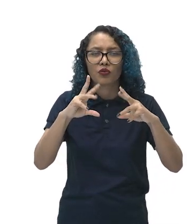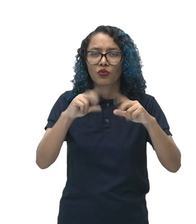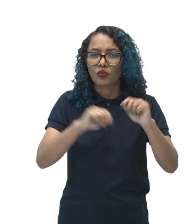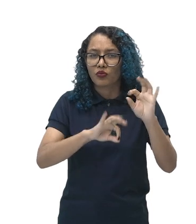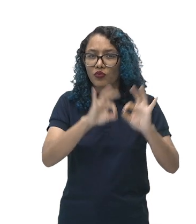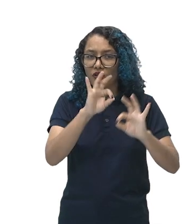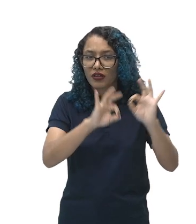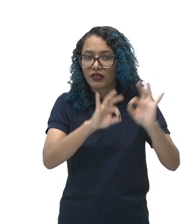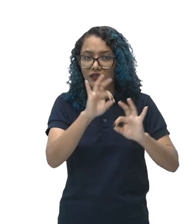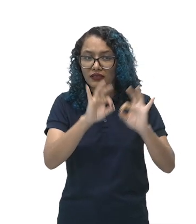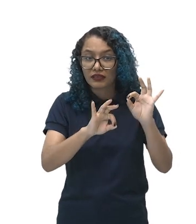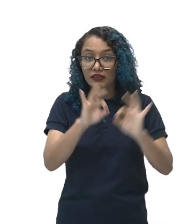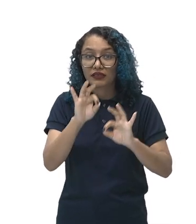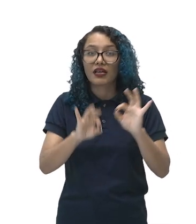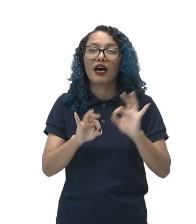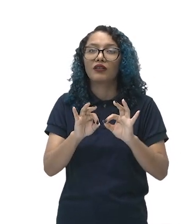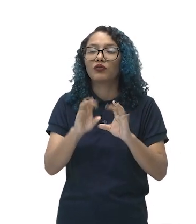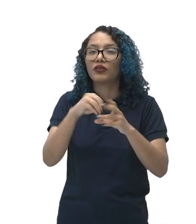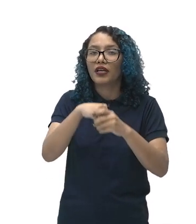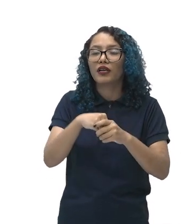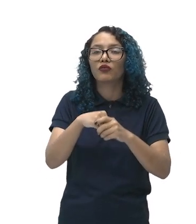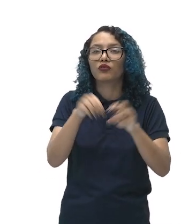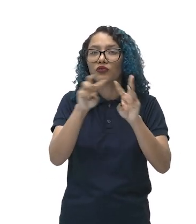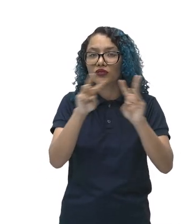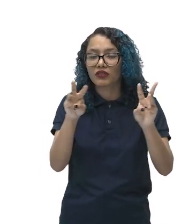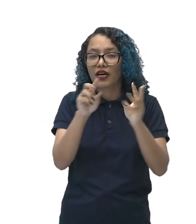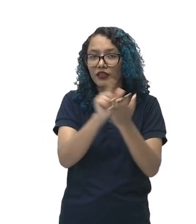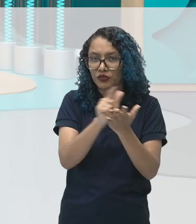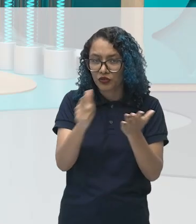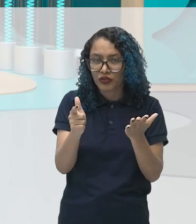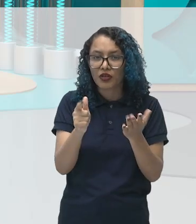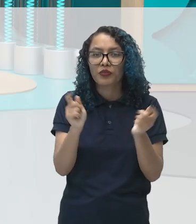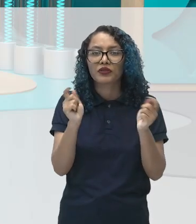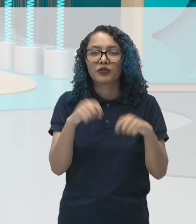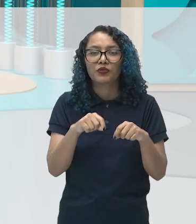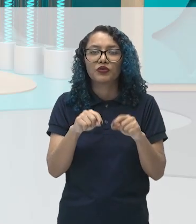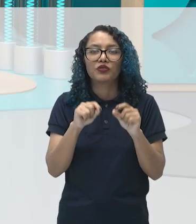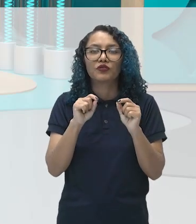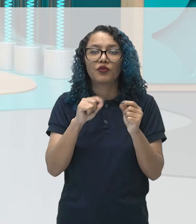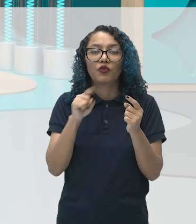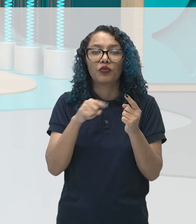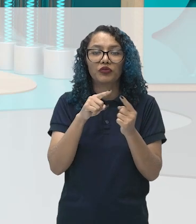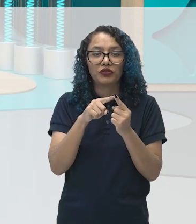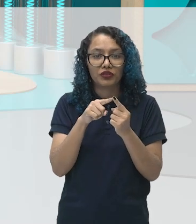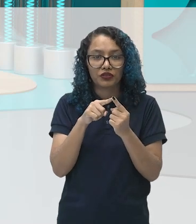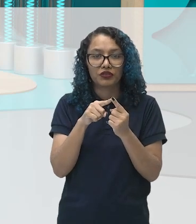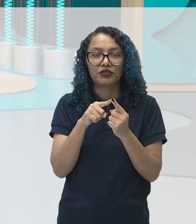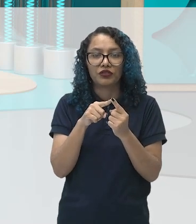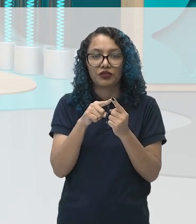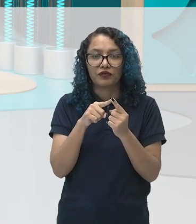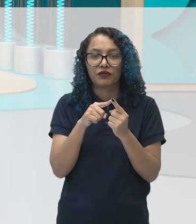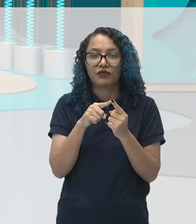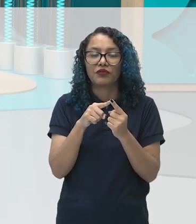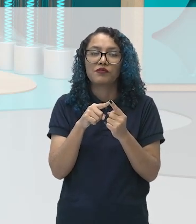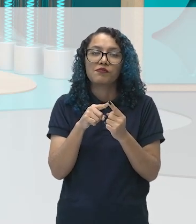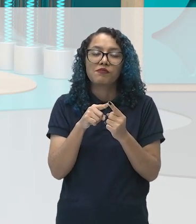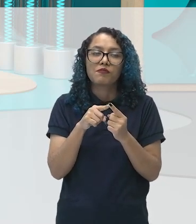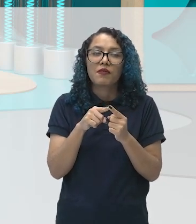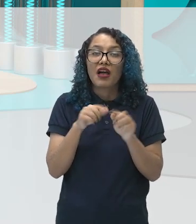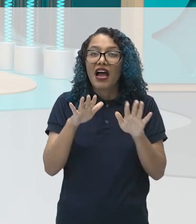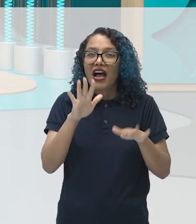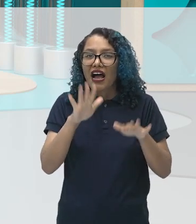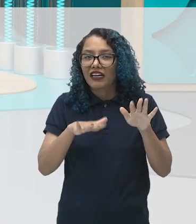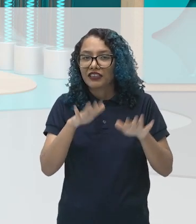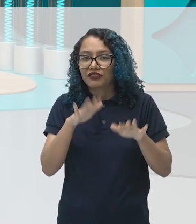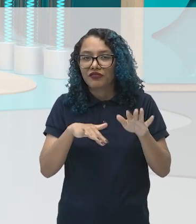e se relacionam ali naquele jornal para cumprir também os objetivos que são muitas vezes maiores do